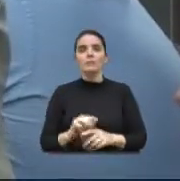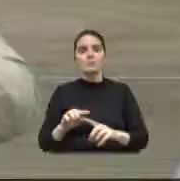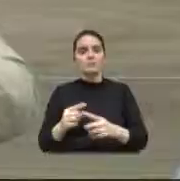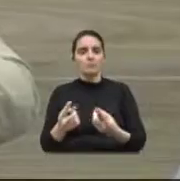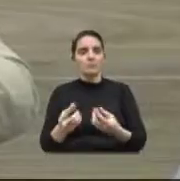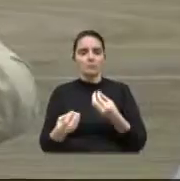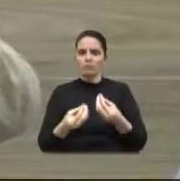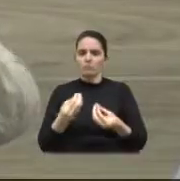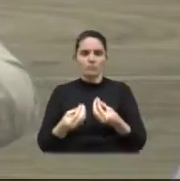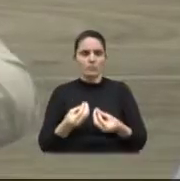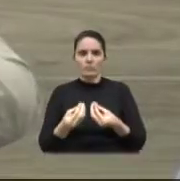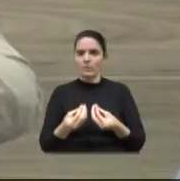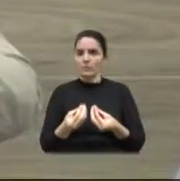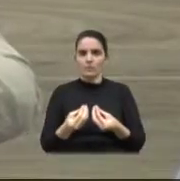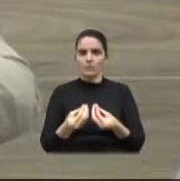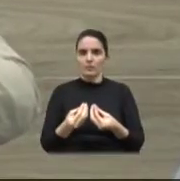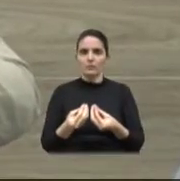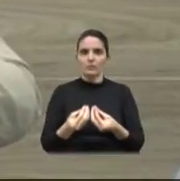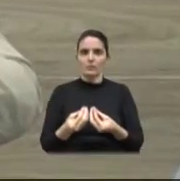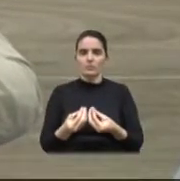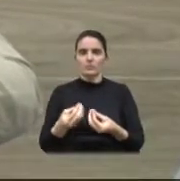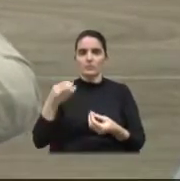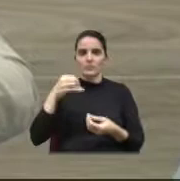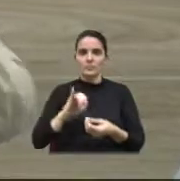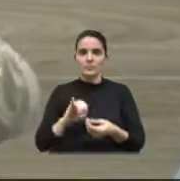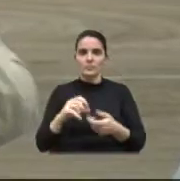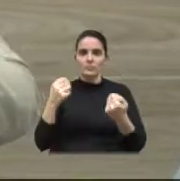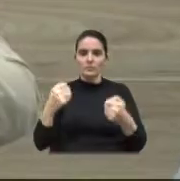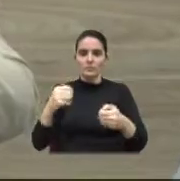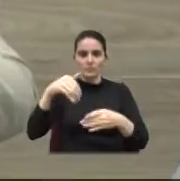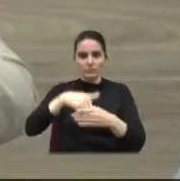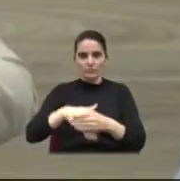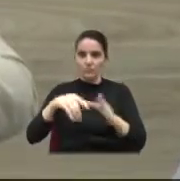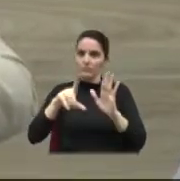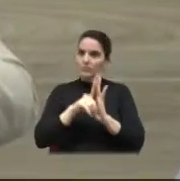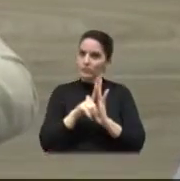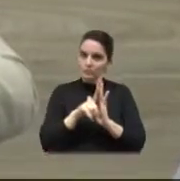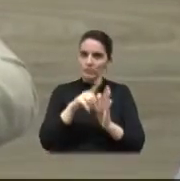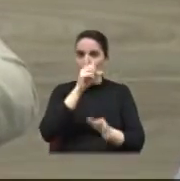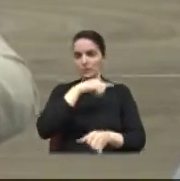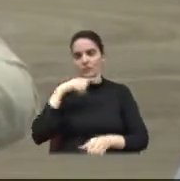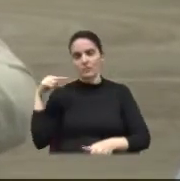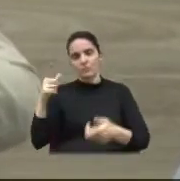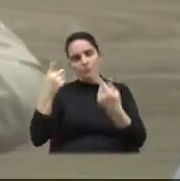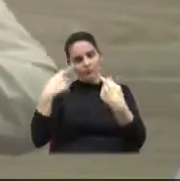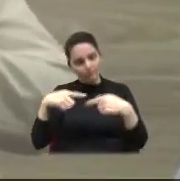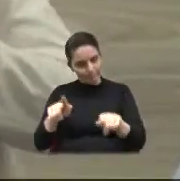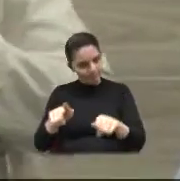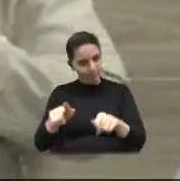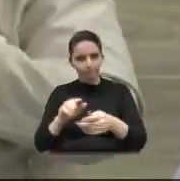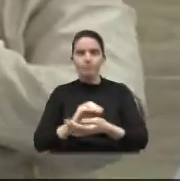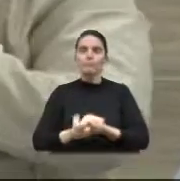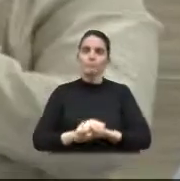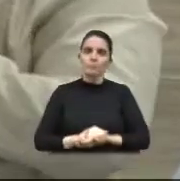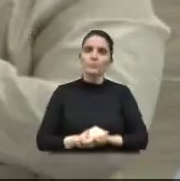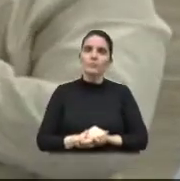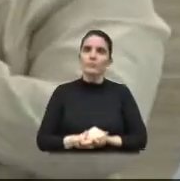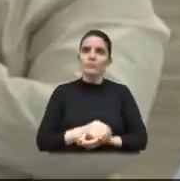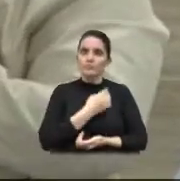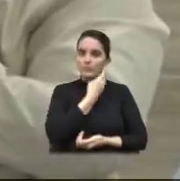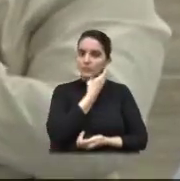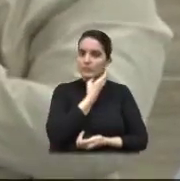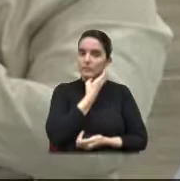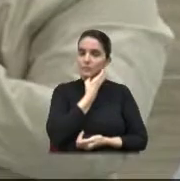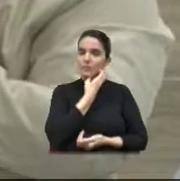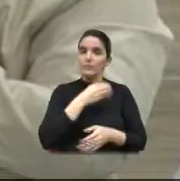que mesmo que a gente tivesse que votar numa lei dessa, obviamente eu seria contra. E além de, vou um pouquinho mais